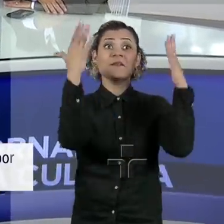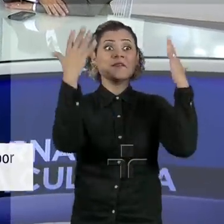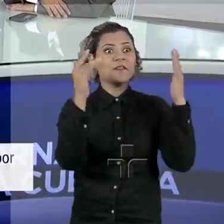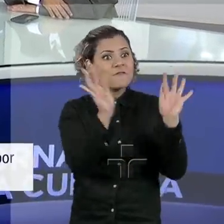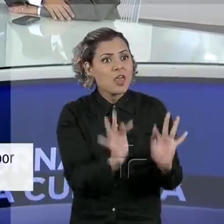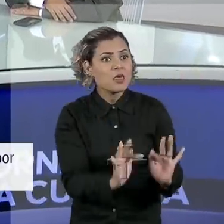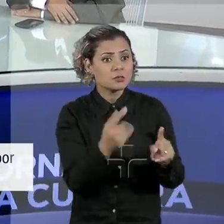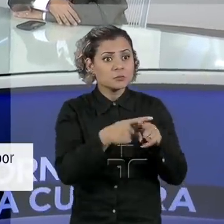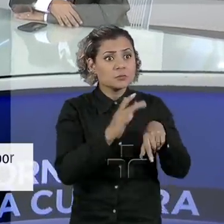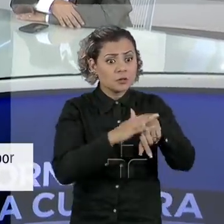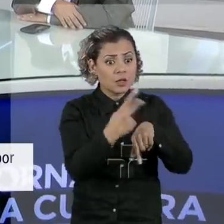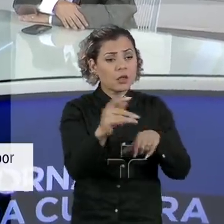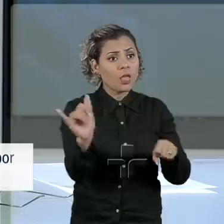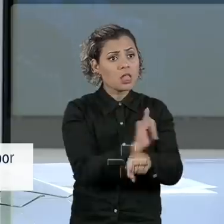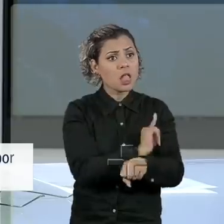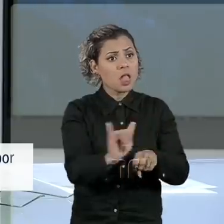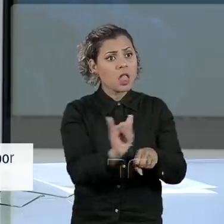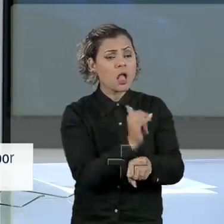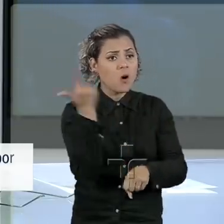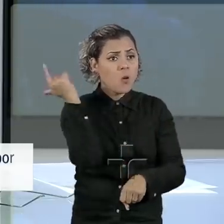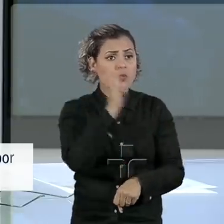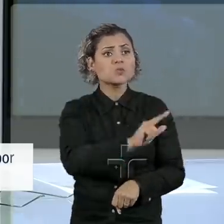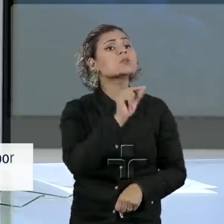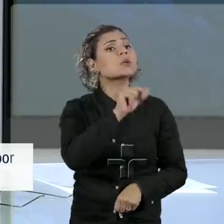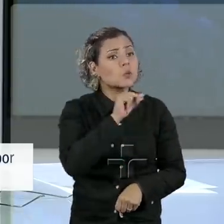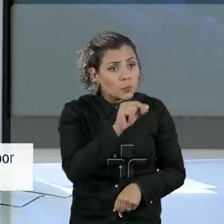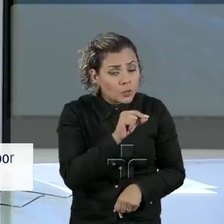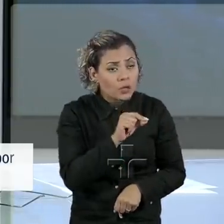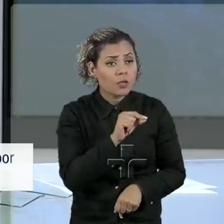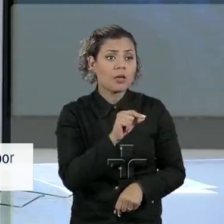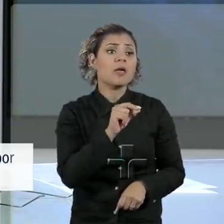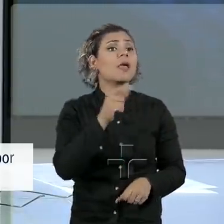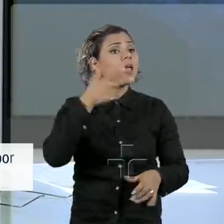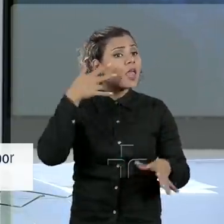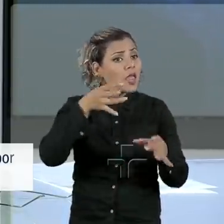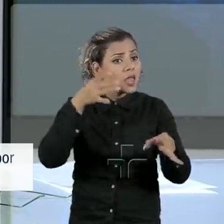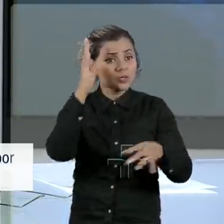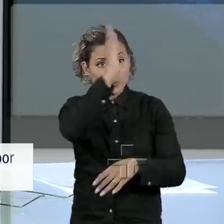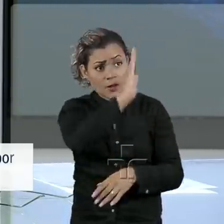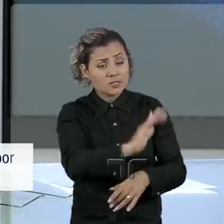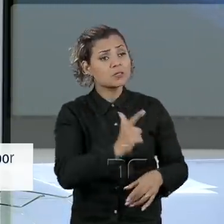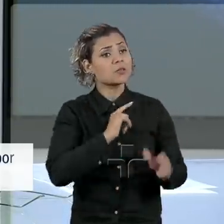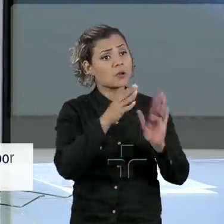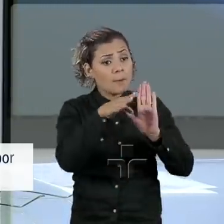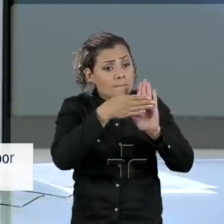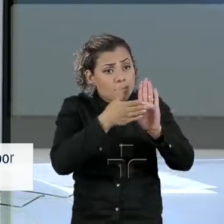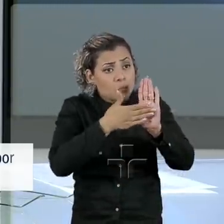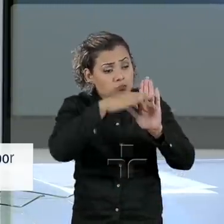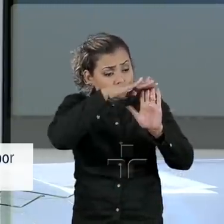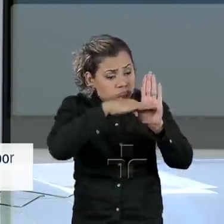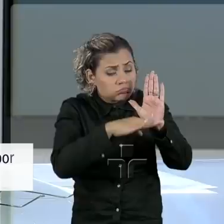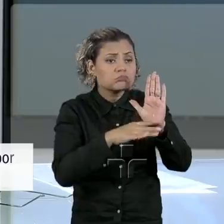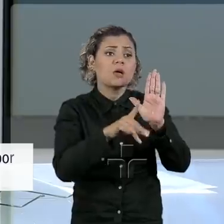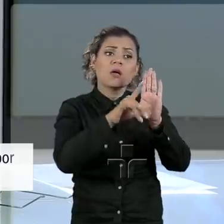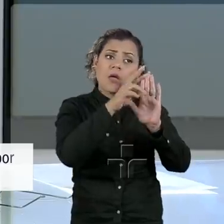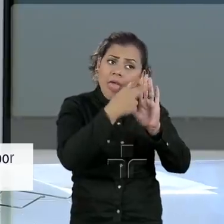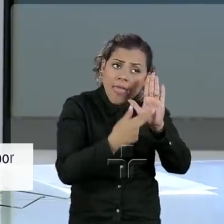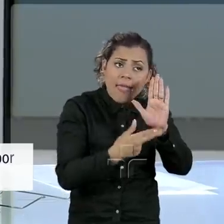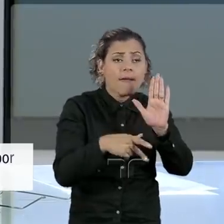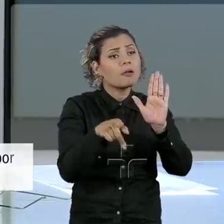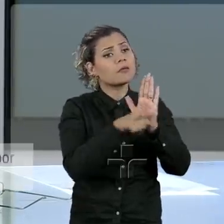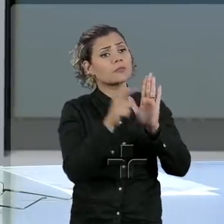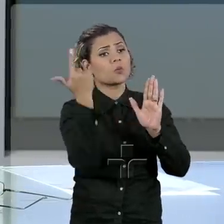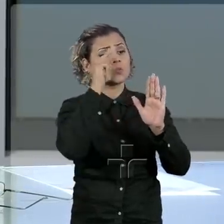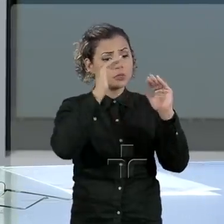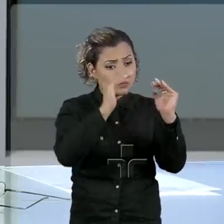porque ele tem instrumentos na mão para fazer com que haja, com relação aos índios brasileiros, uma política indigenista que possa dar o respeito que o